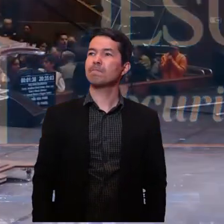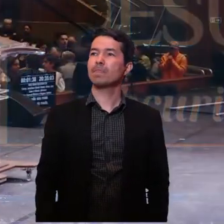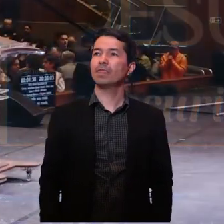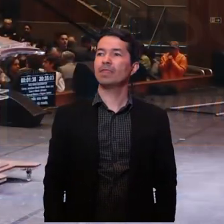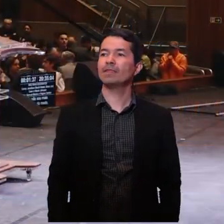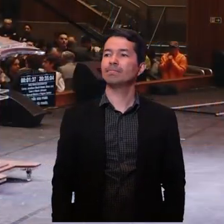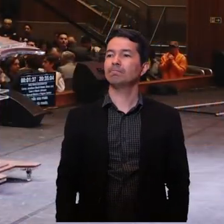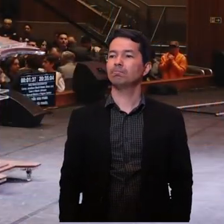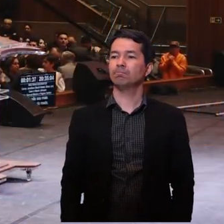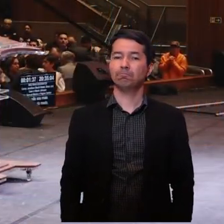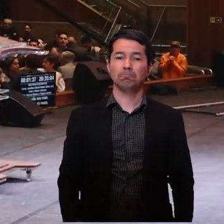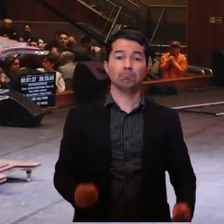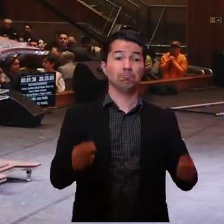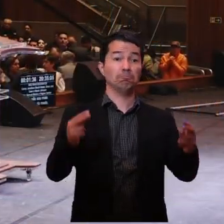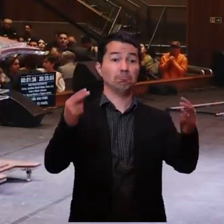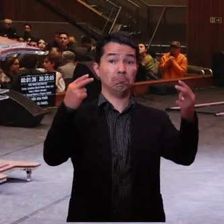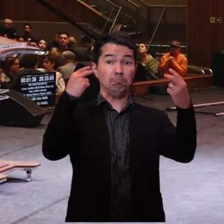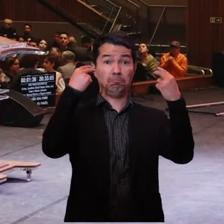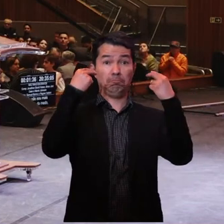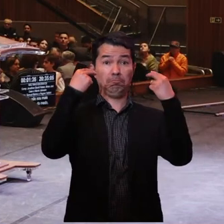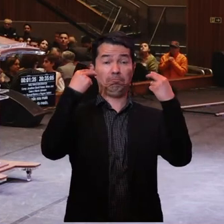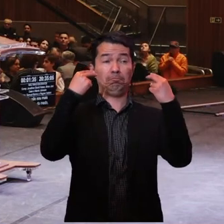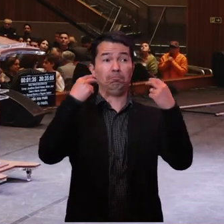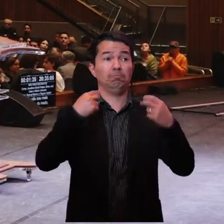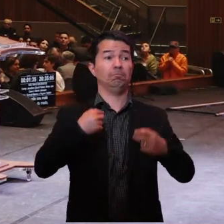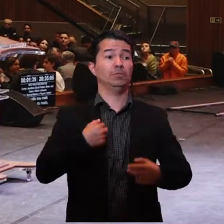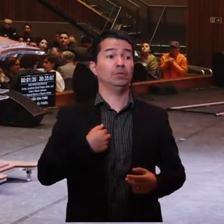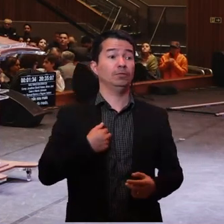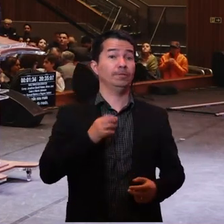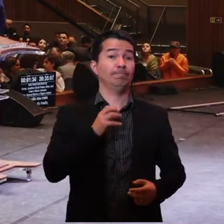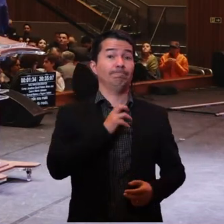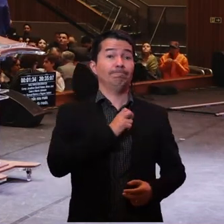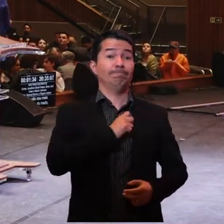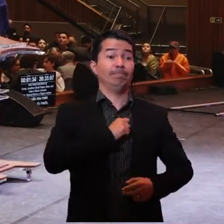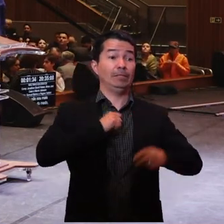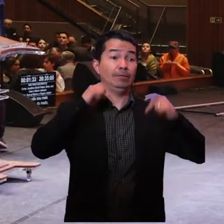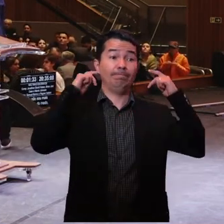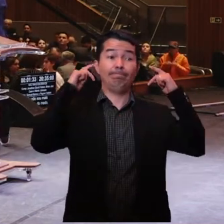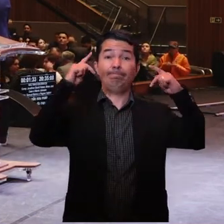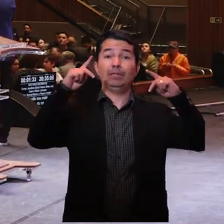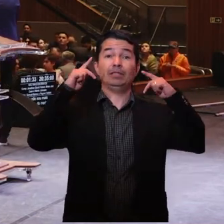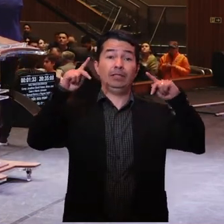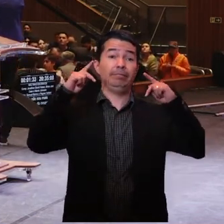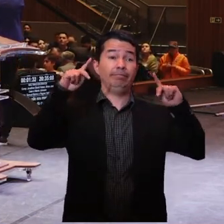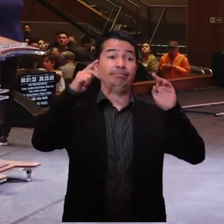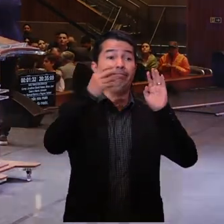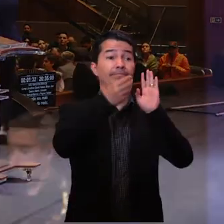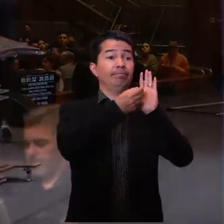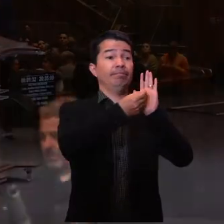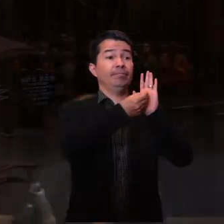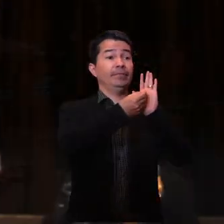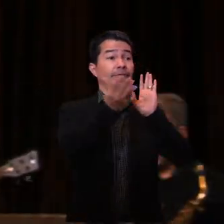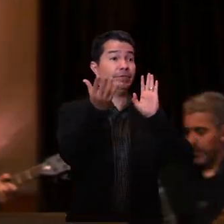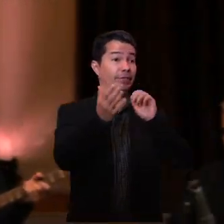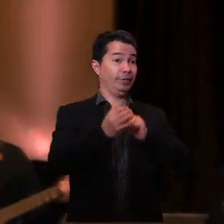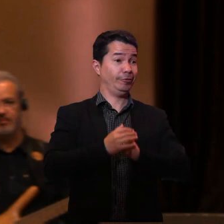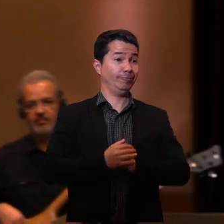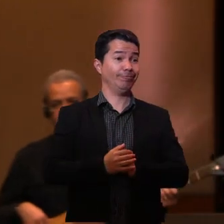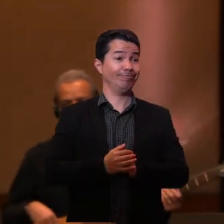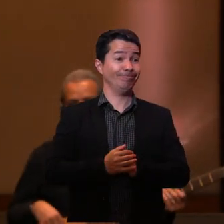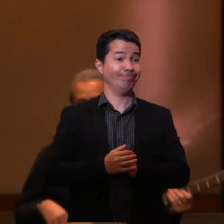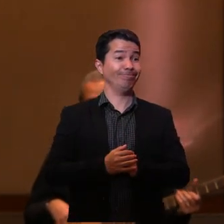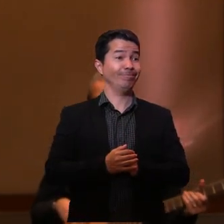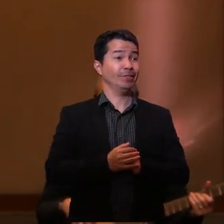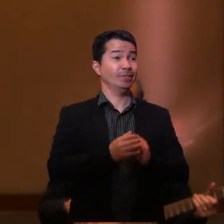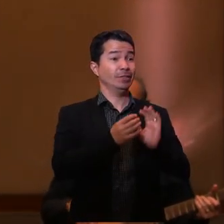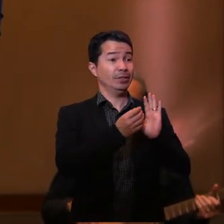Olhem para mim aqui. Eu amo pregar o Evangelho, porque essa boa notícia me alcançou e mudou a